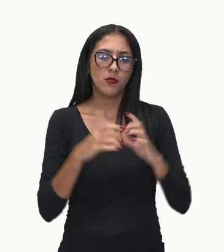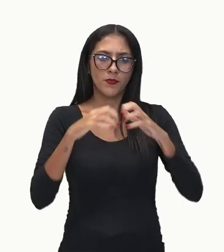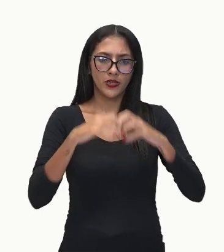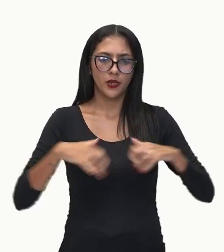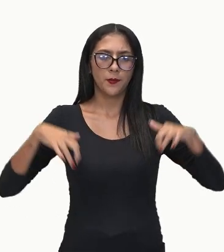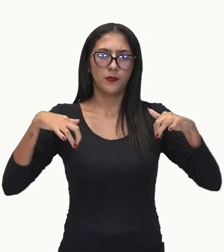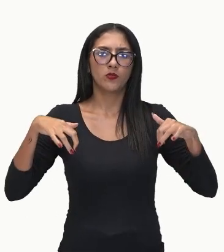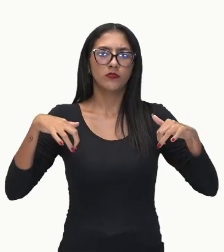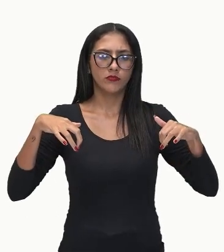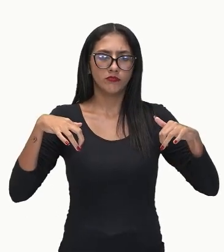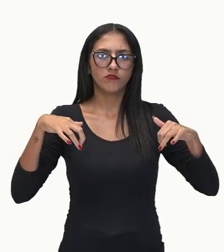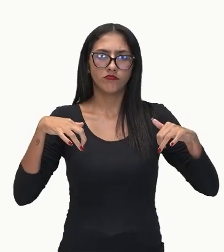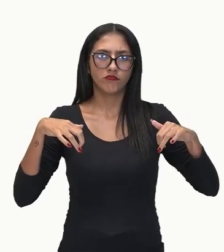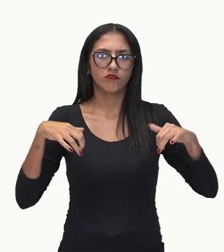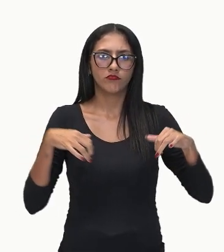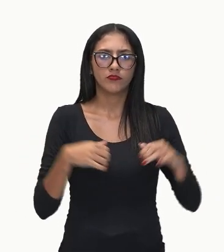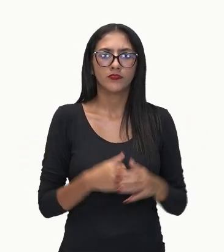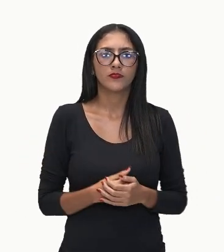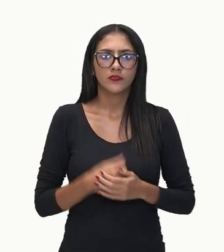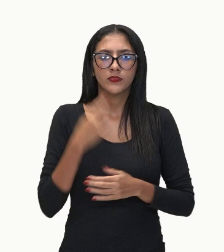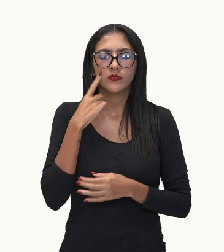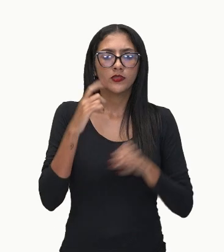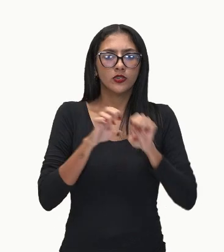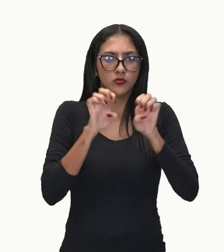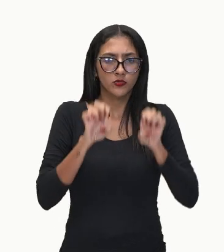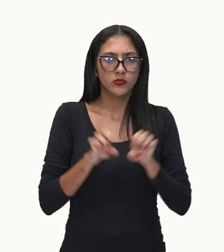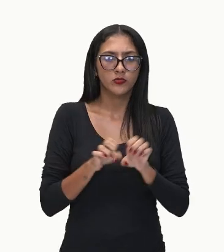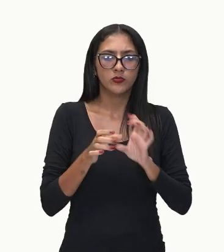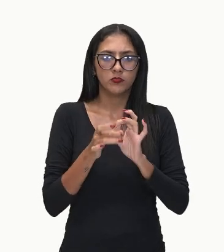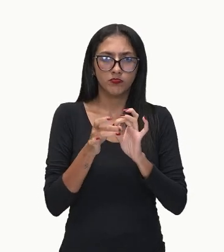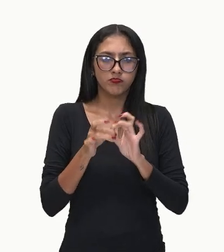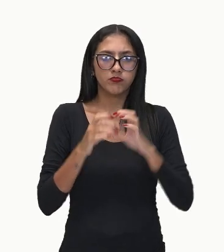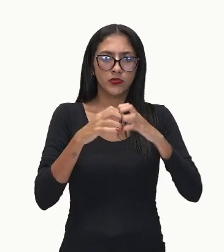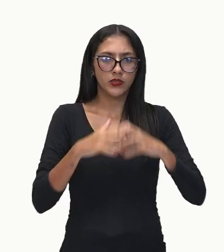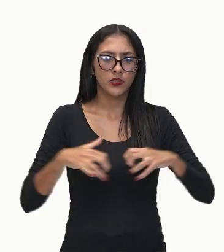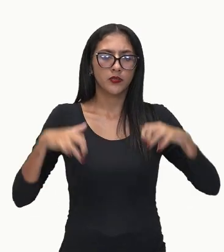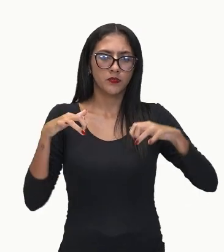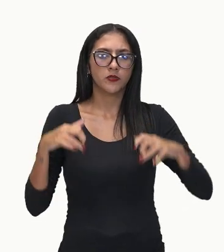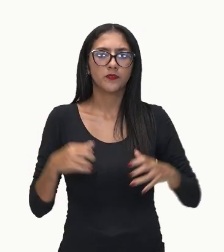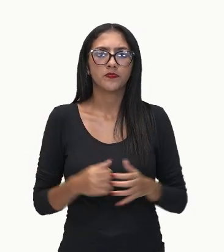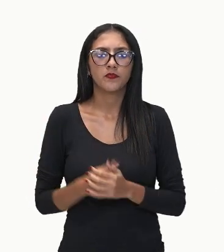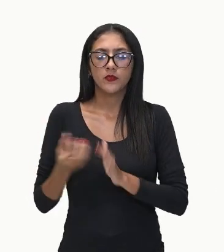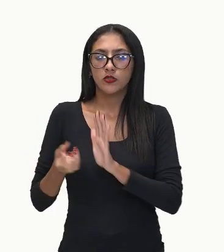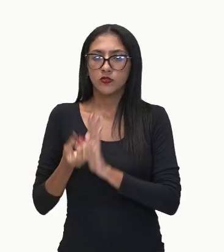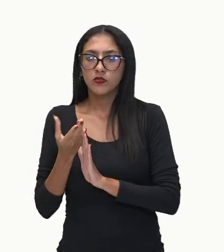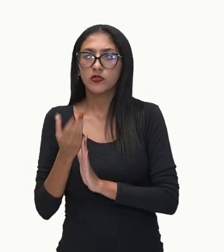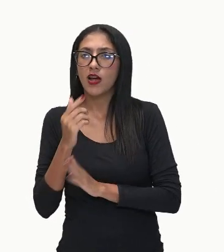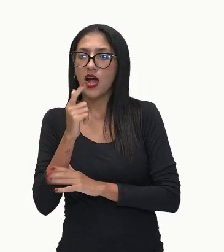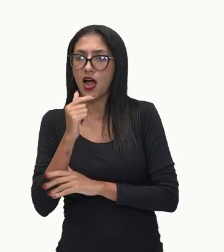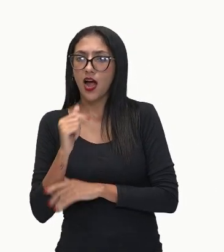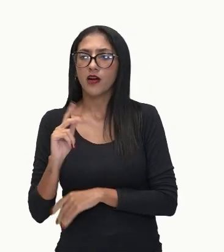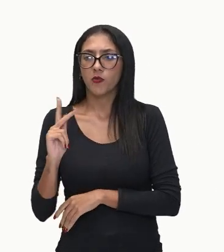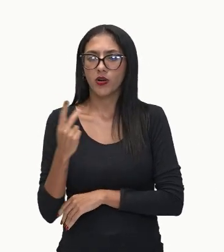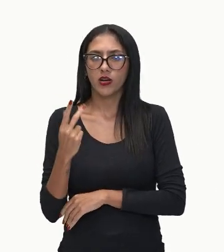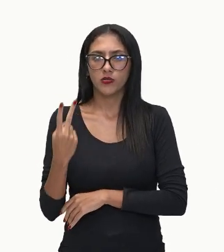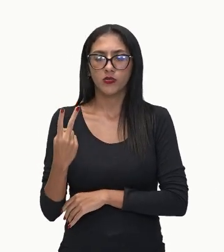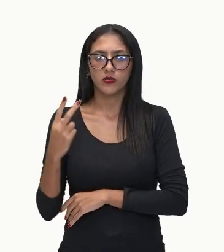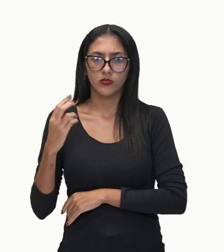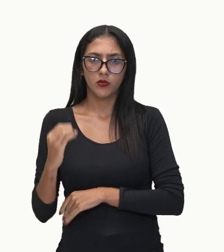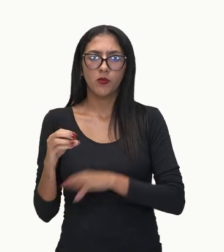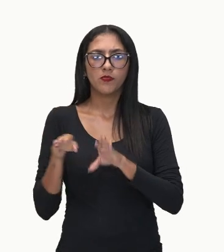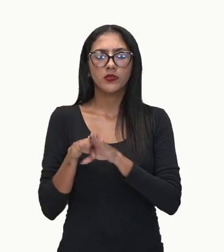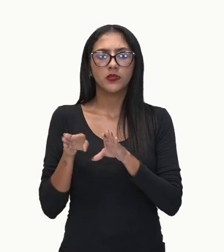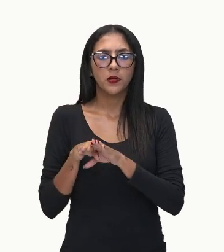ligações aqui, ó. Aí vai formar a água e vai formar a proteína.